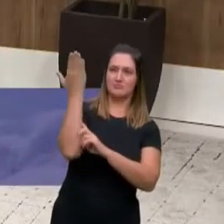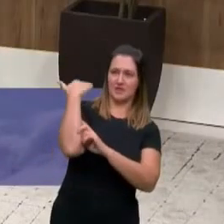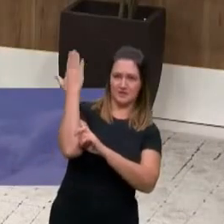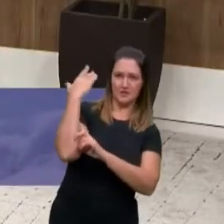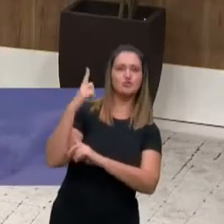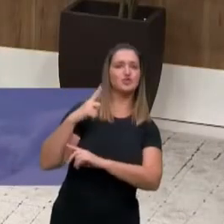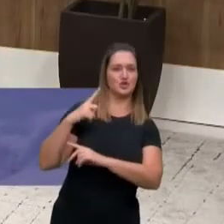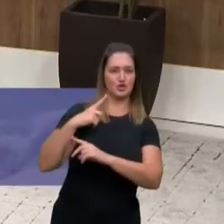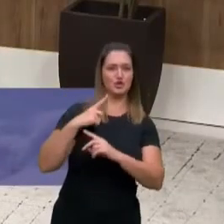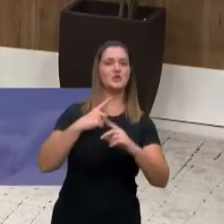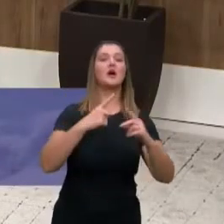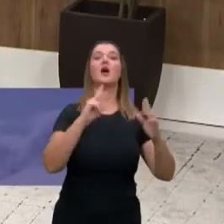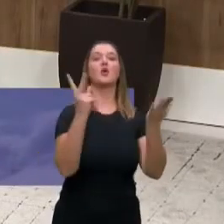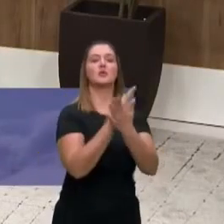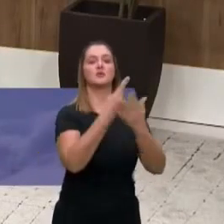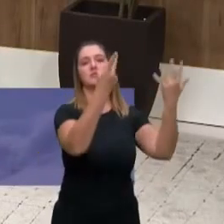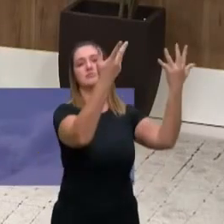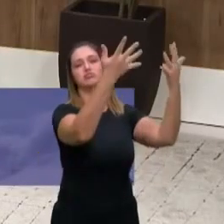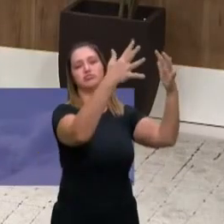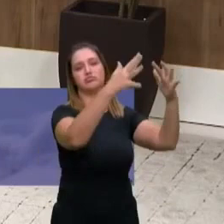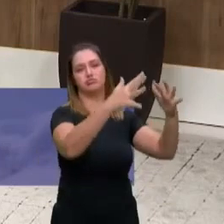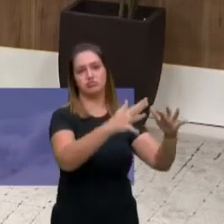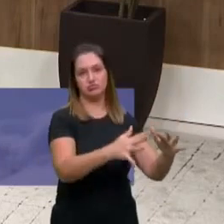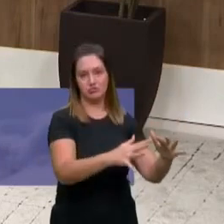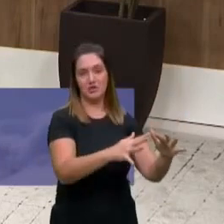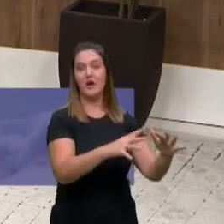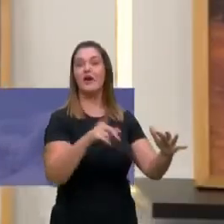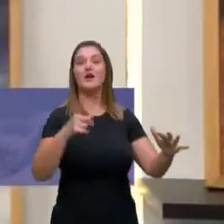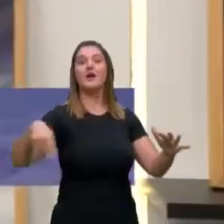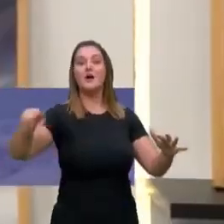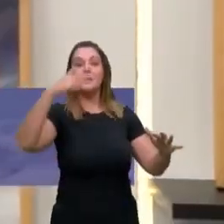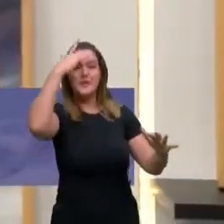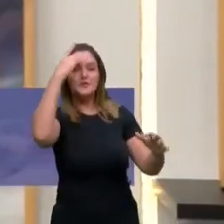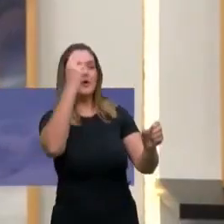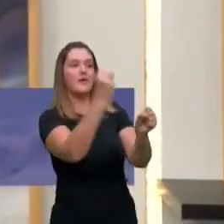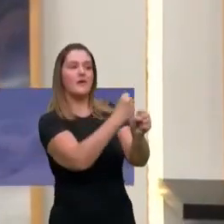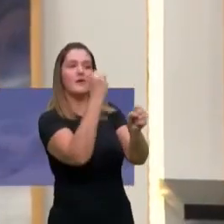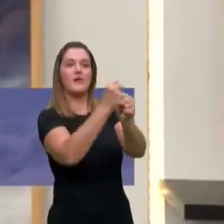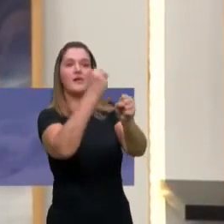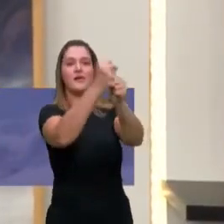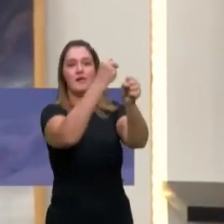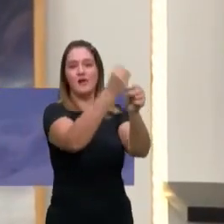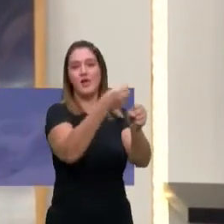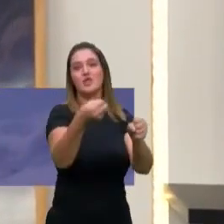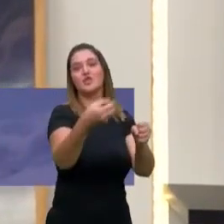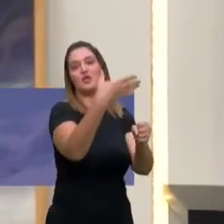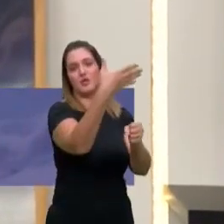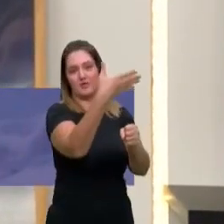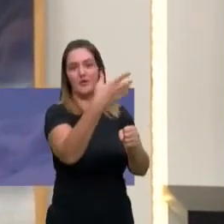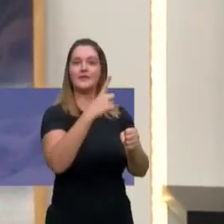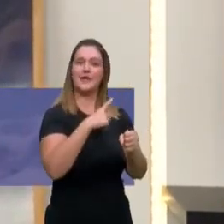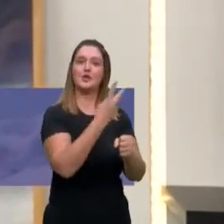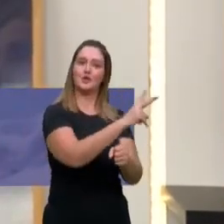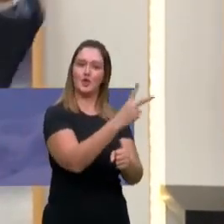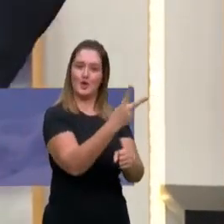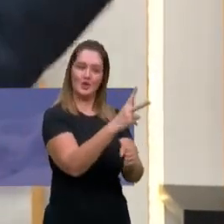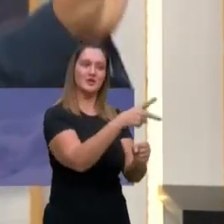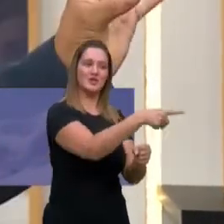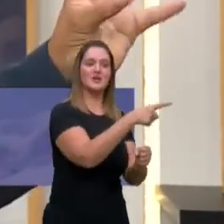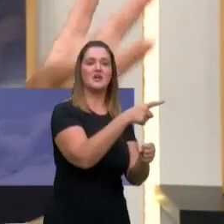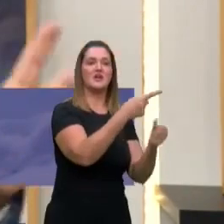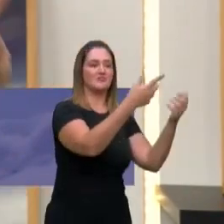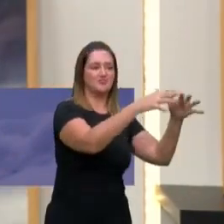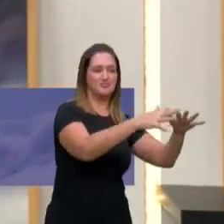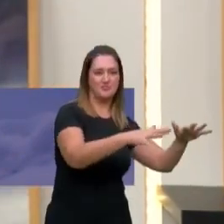dos tempos bíblicos, só que essa cidade foi destruída, não tem mais. Só que fizeram uma Éfeso moderna. Olha só. Entendeu? Então tem as duas, tem as